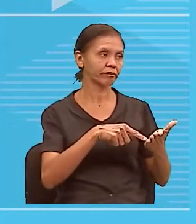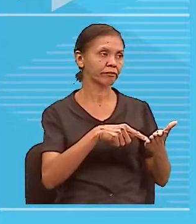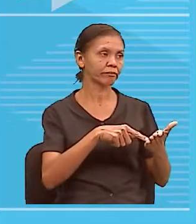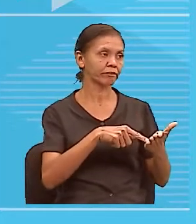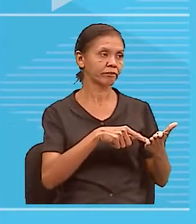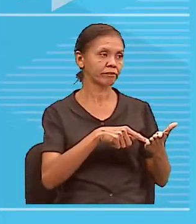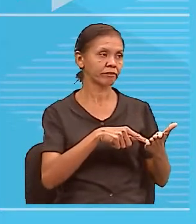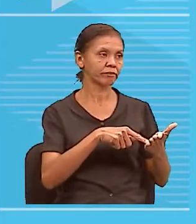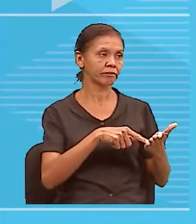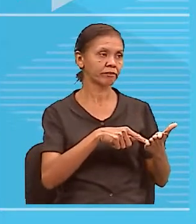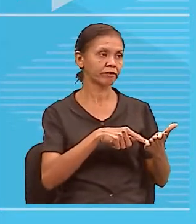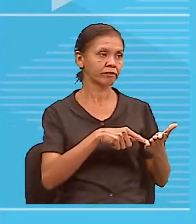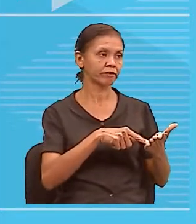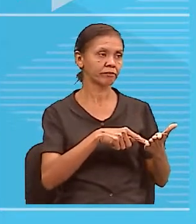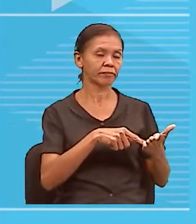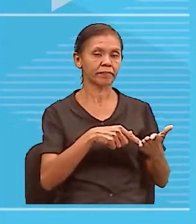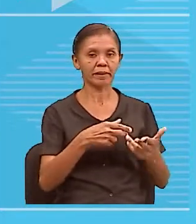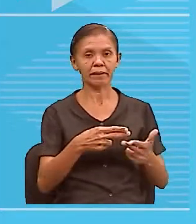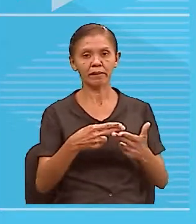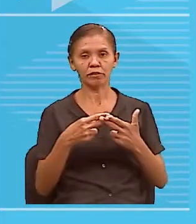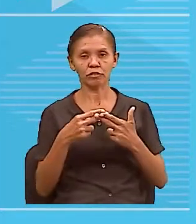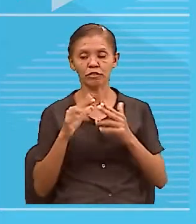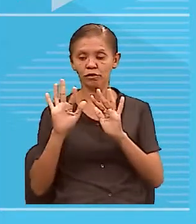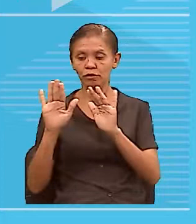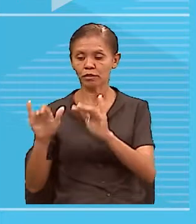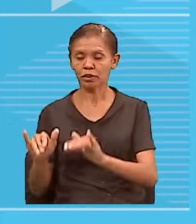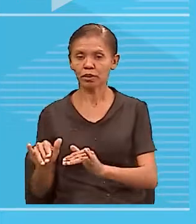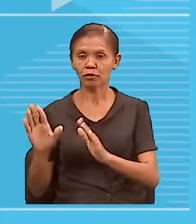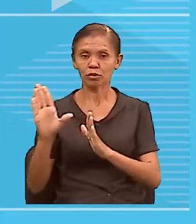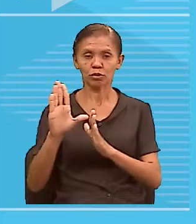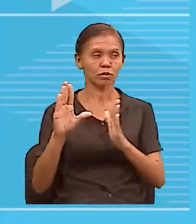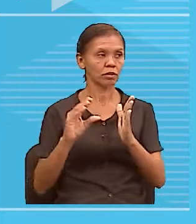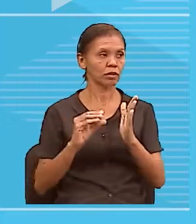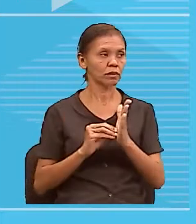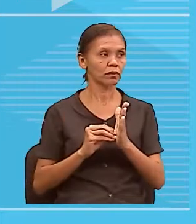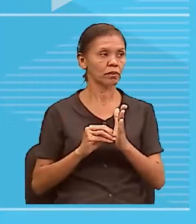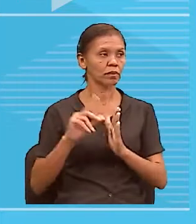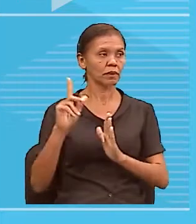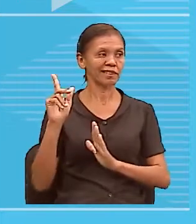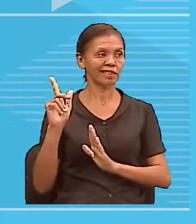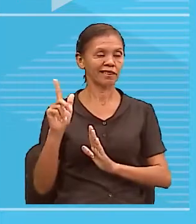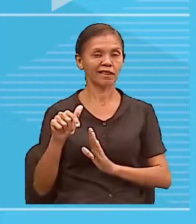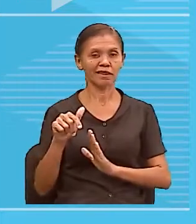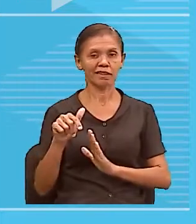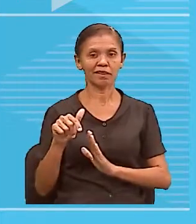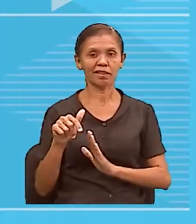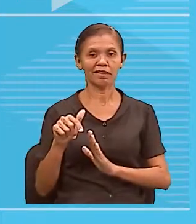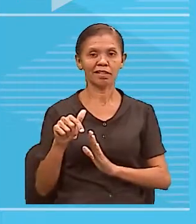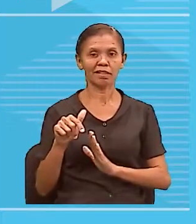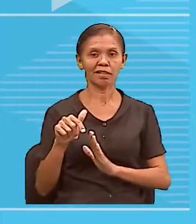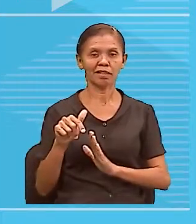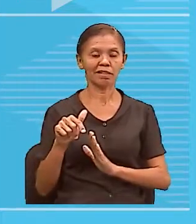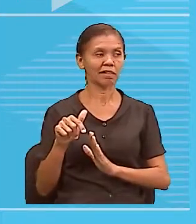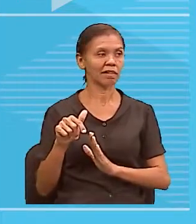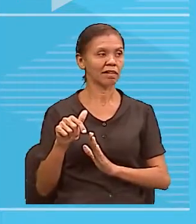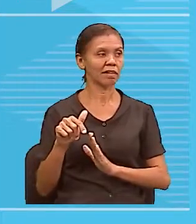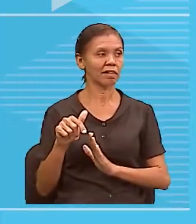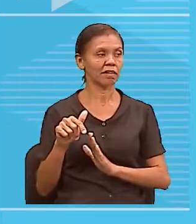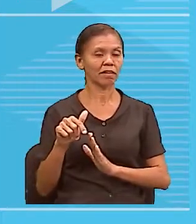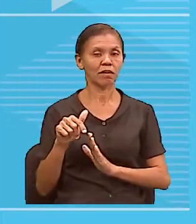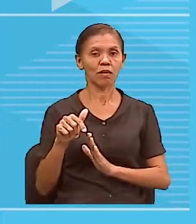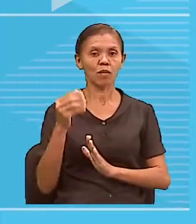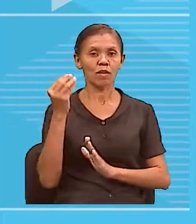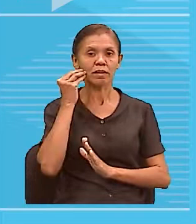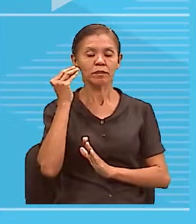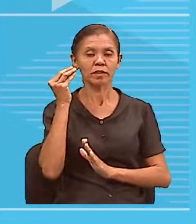Geralmente eu aplico no final de um assunto gramatical que é uma forma rápida que a gente tem que saber se entendeu ou